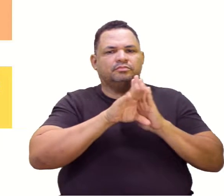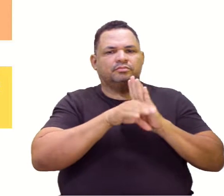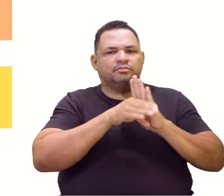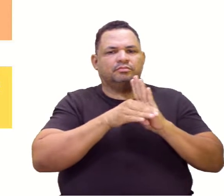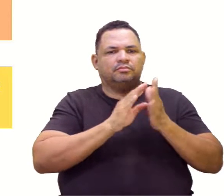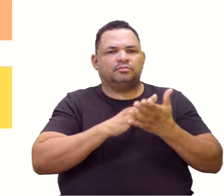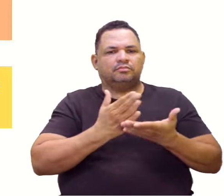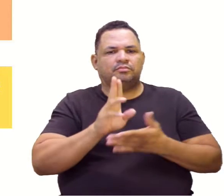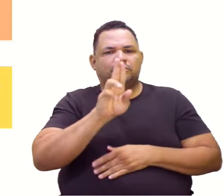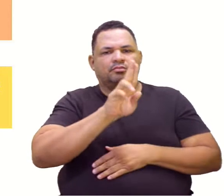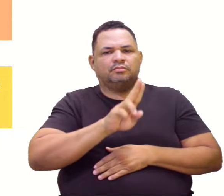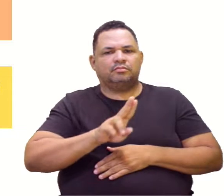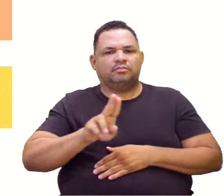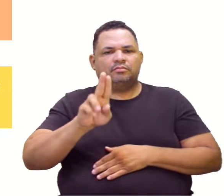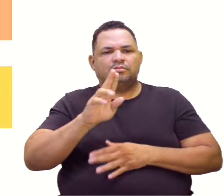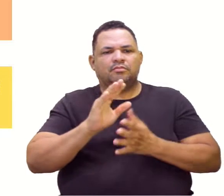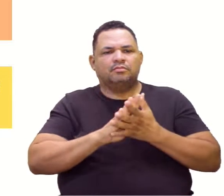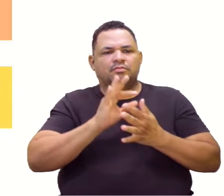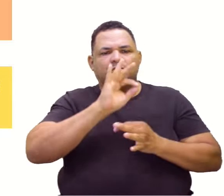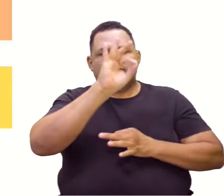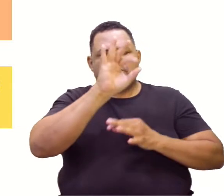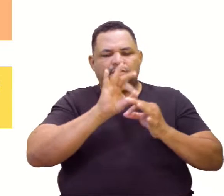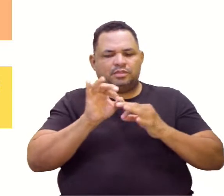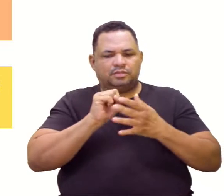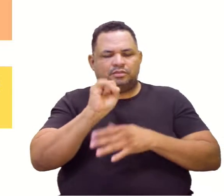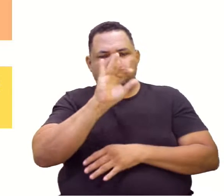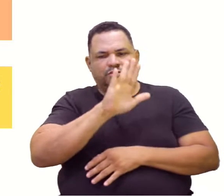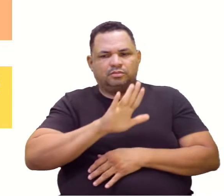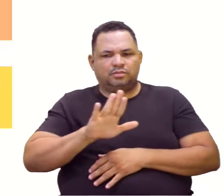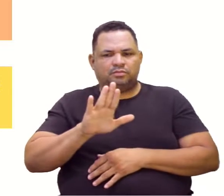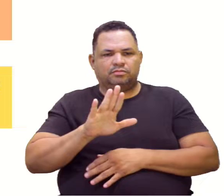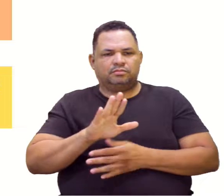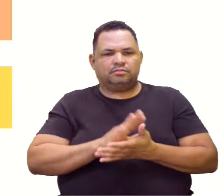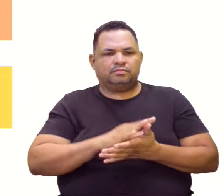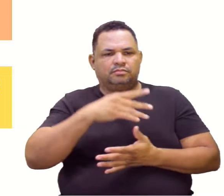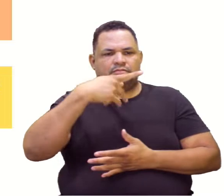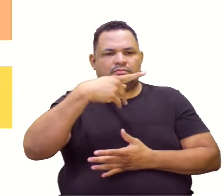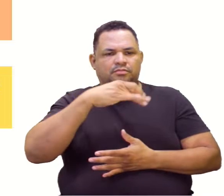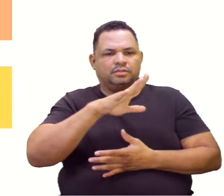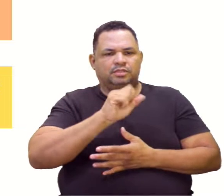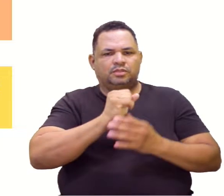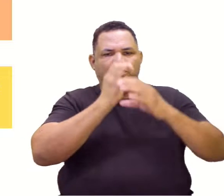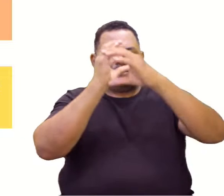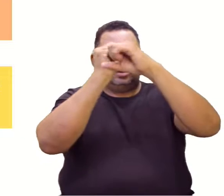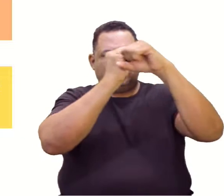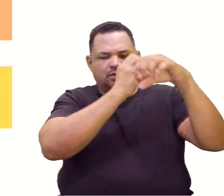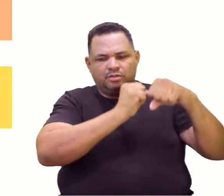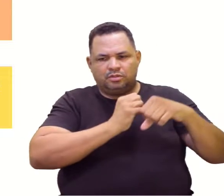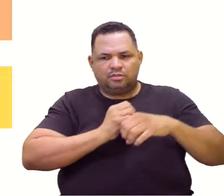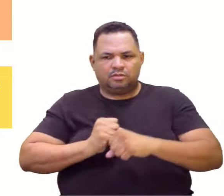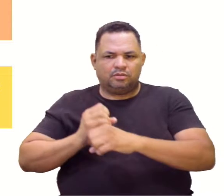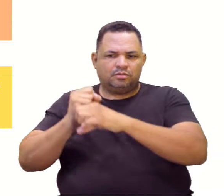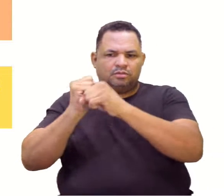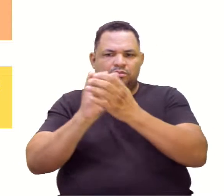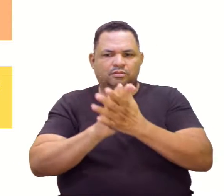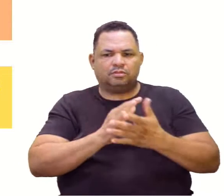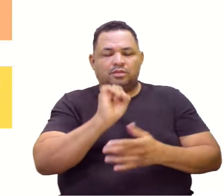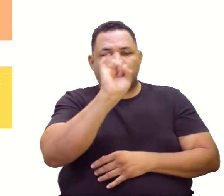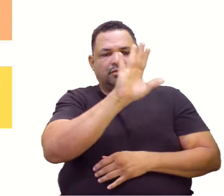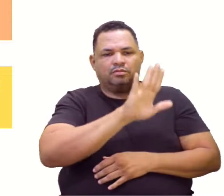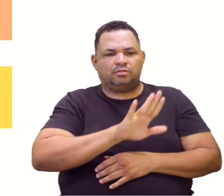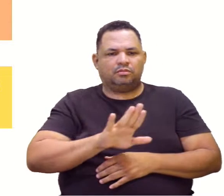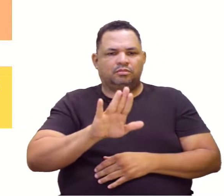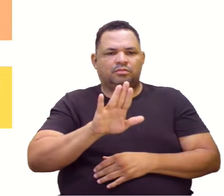perímetro são utilizados para determinar medidas de alguma figura, certo? Certo. Perímetro é a soma das medidas de todos os lados de uma